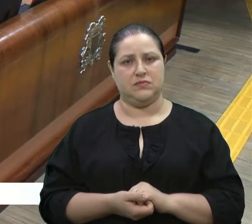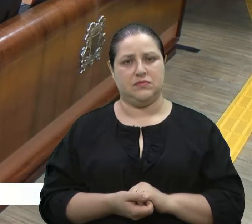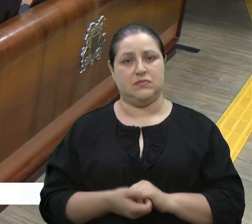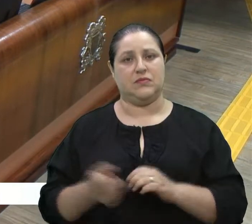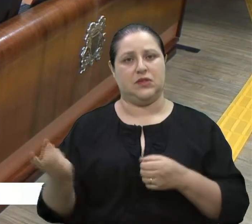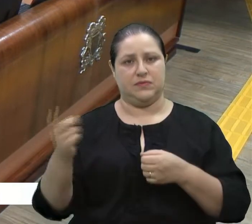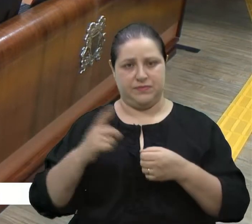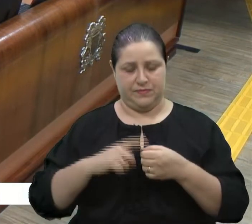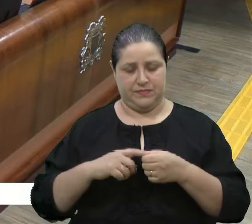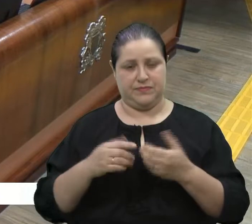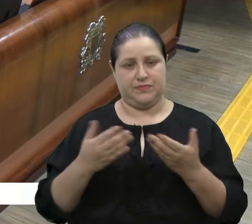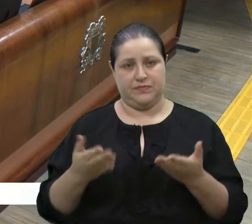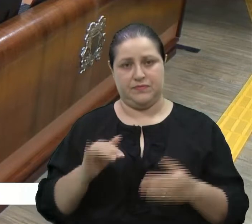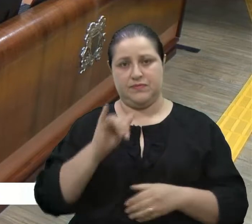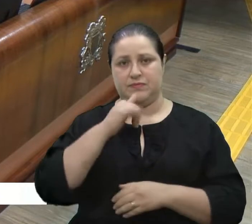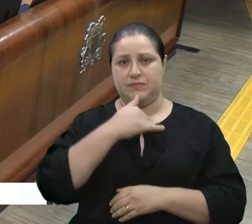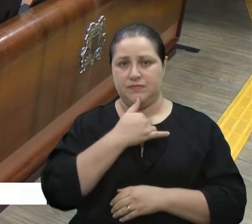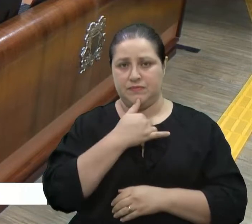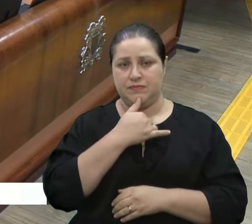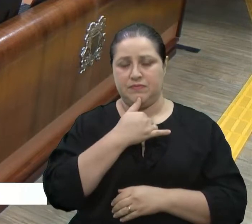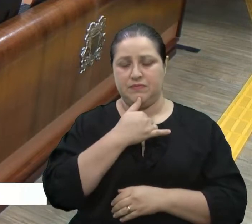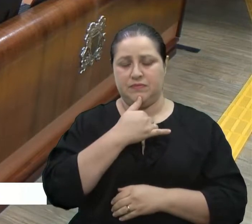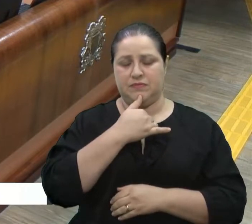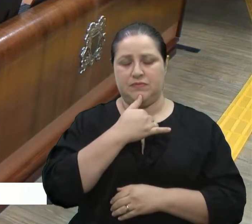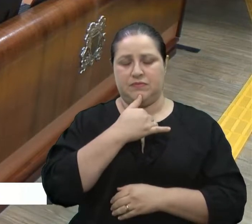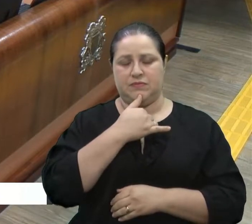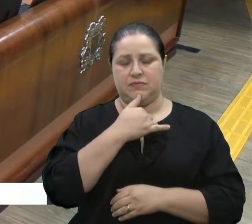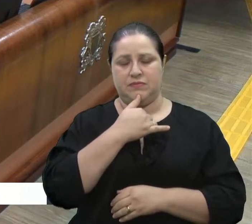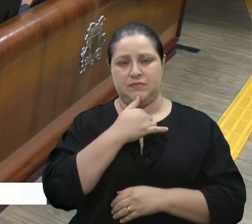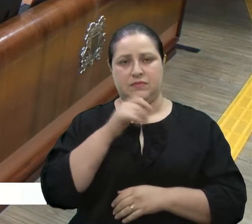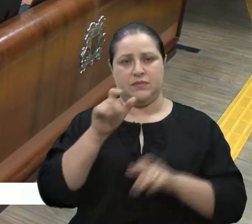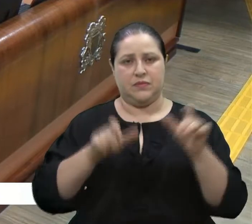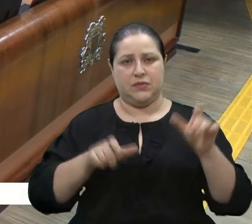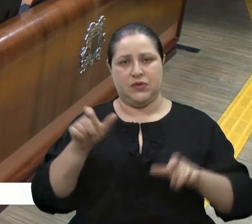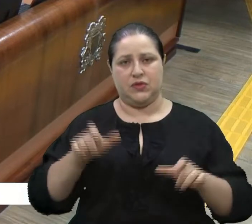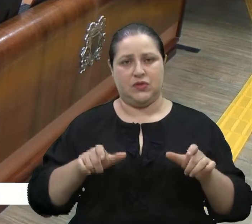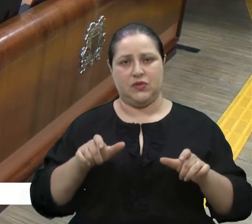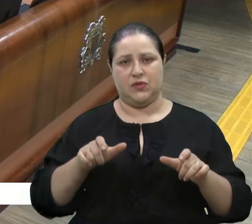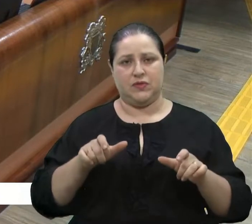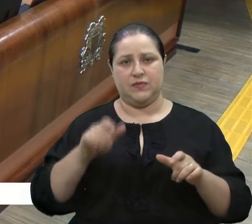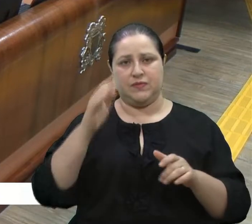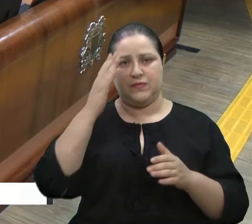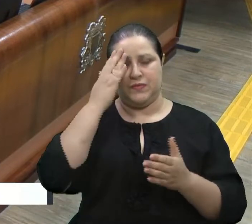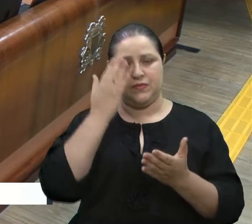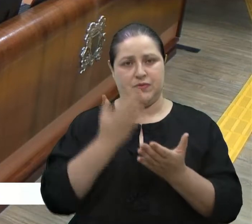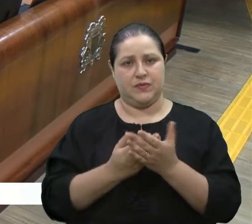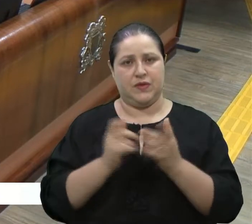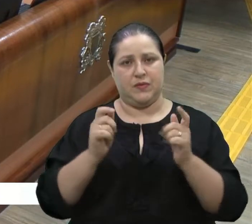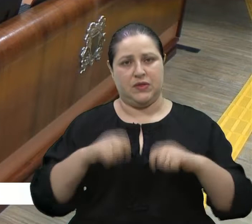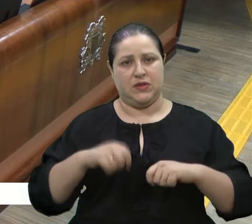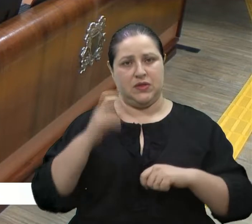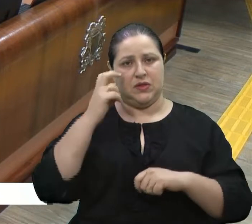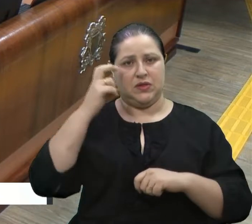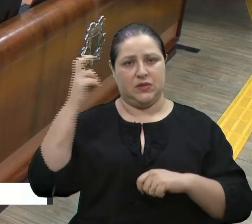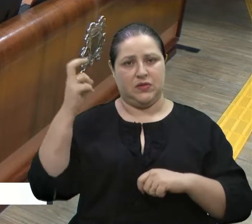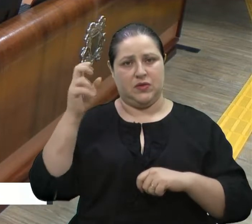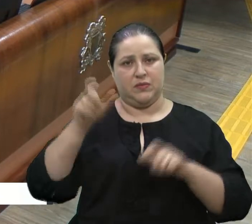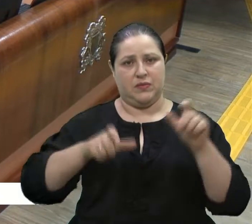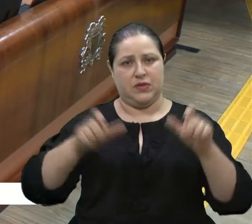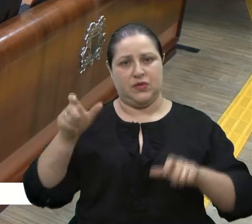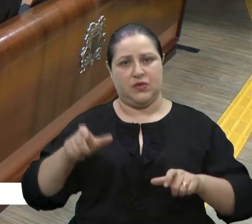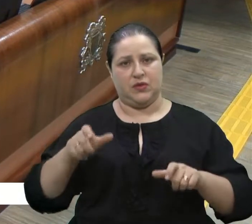Voltando, então, lamentavelmente, né, é triste que as pessoas duvidem da capacidade intelectual das pessoas e tentam colocar